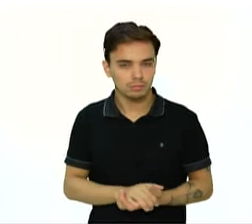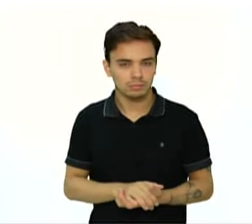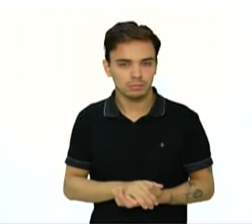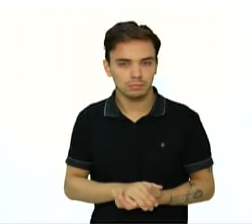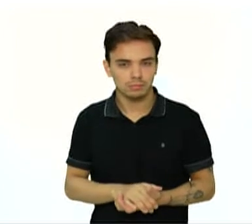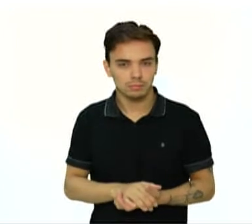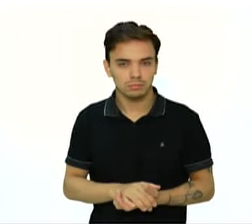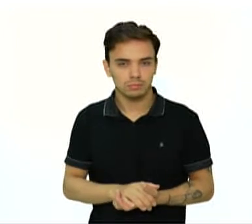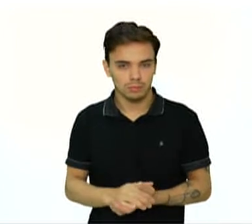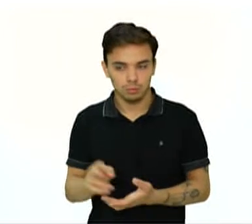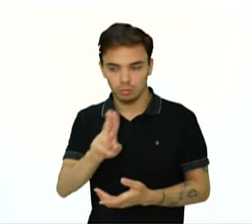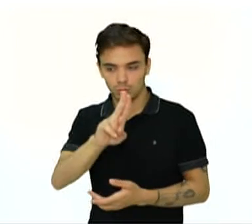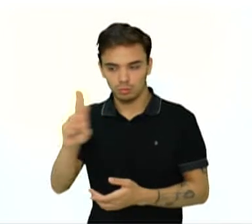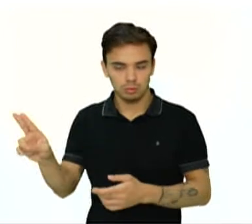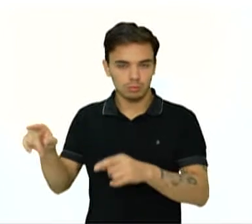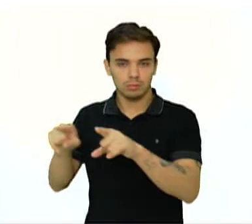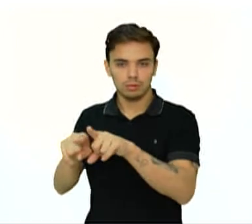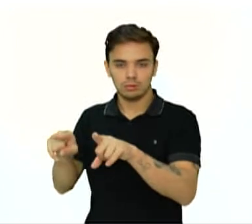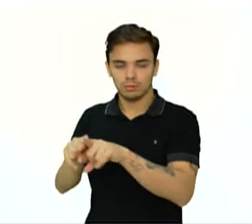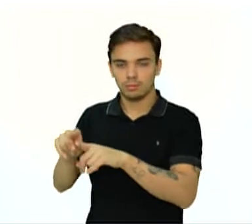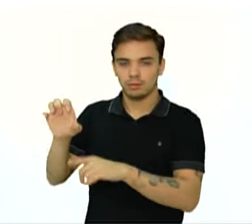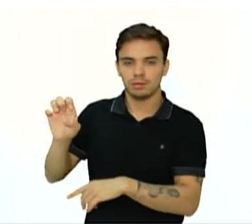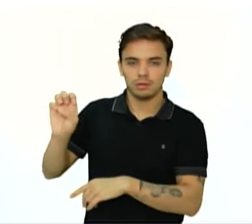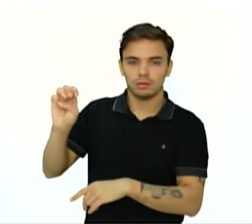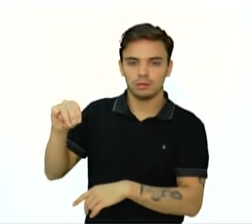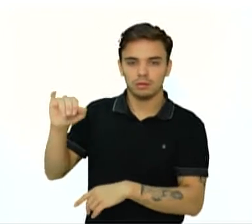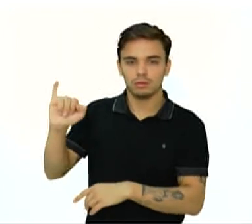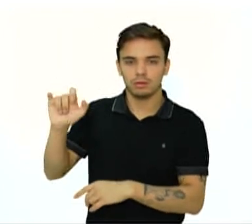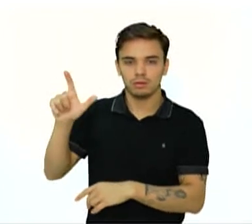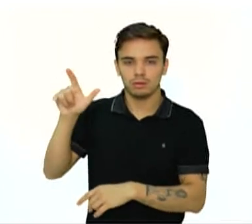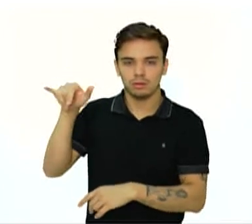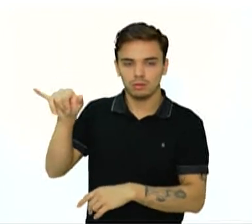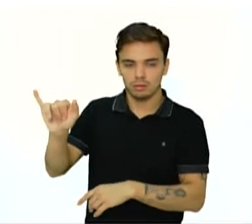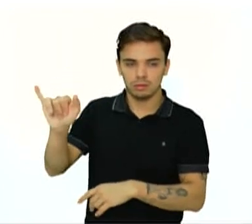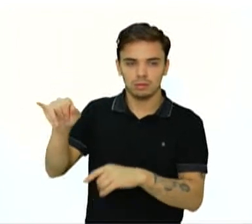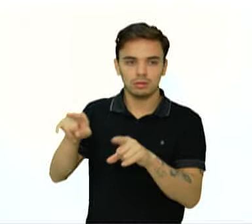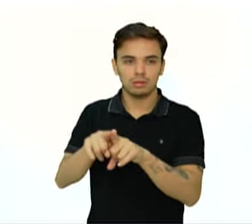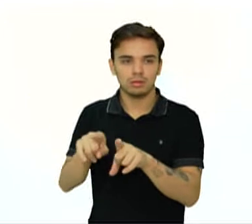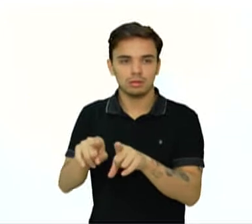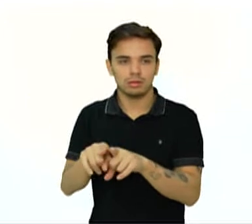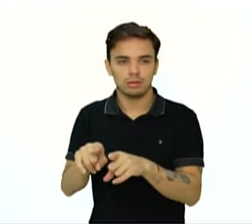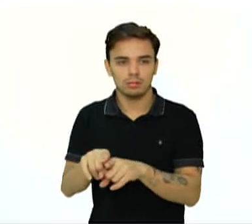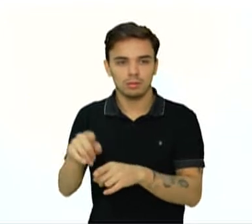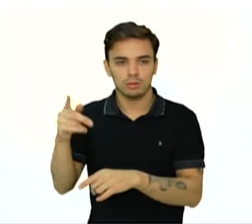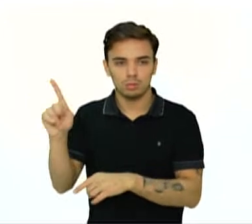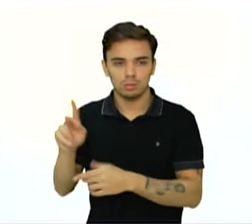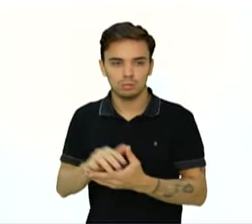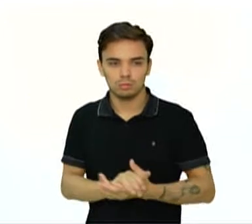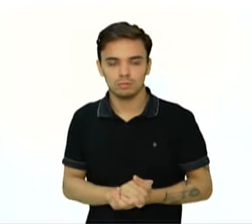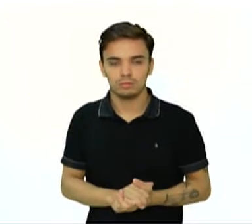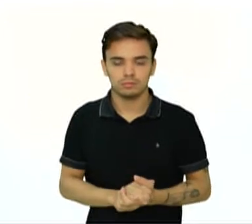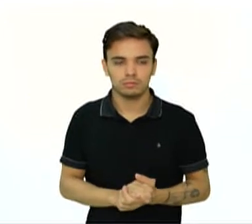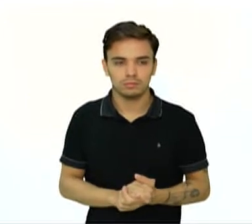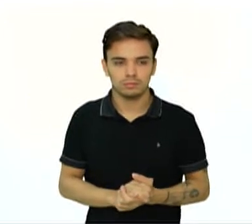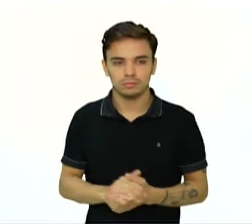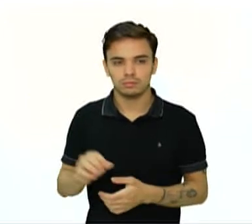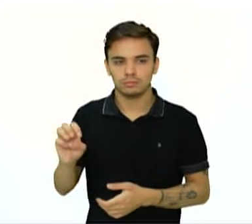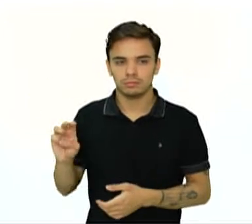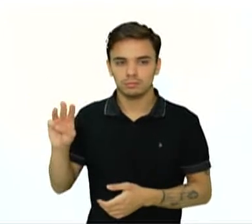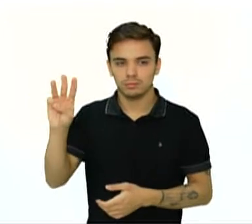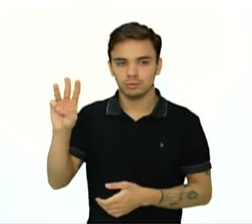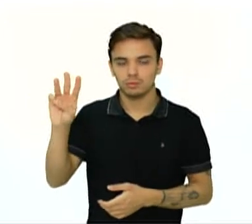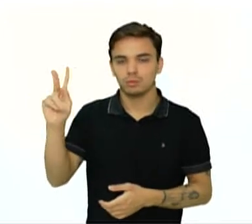irmãs cujos nomes são Emily and Anne. Pronome whose a gente usa para indicar posse, ok? Então, situação